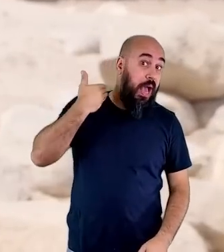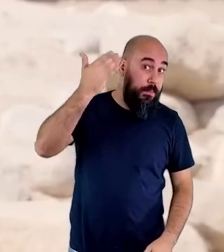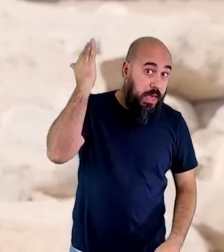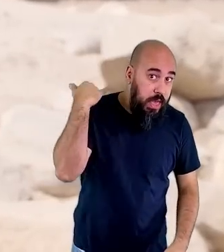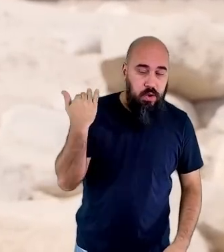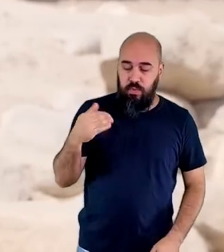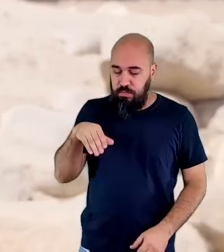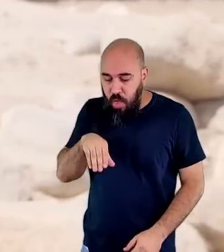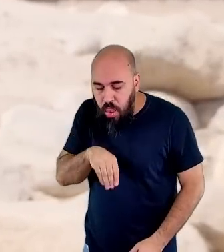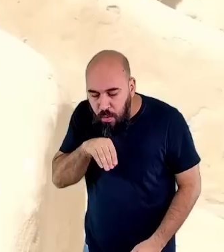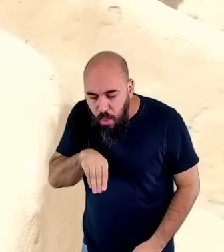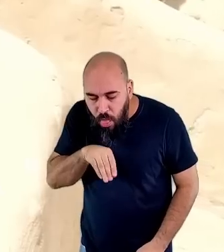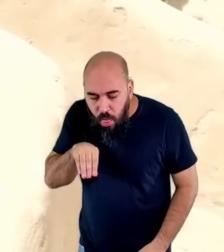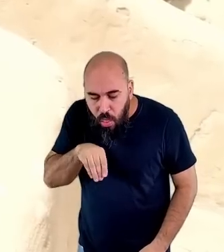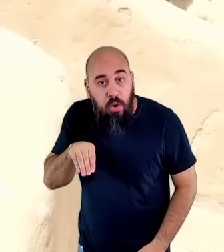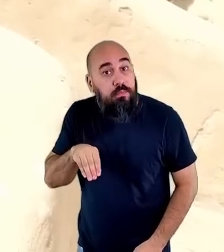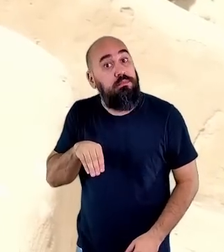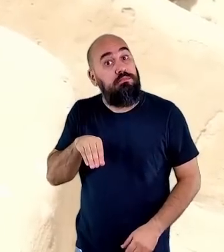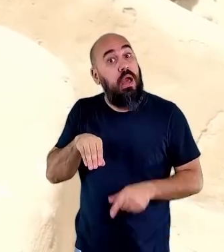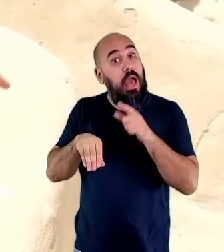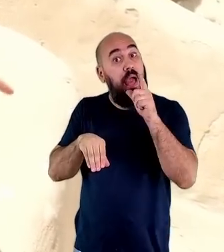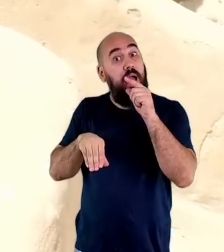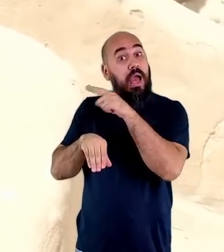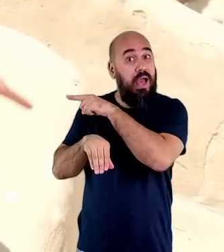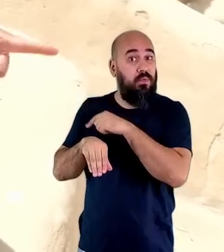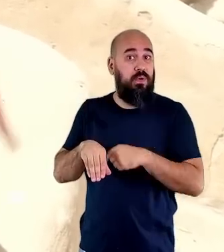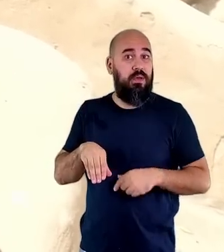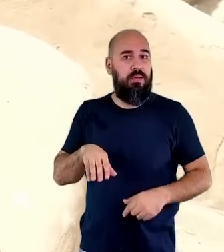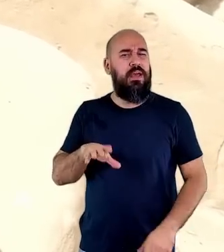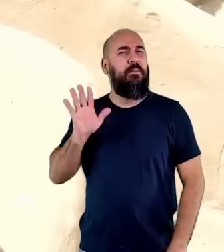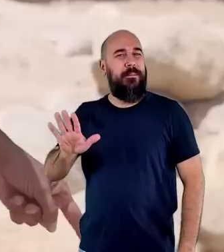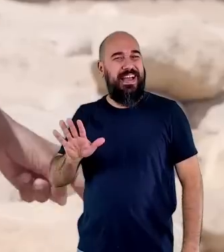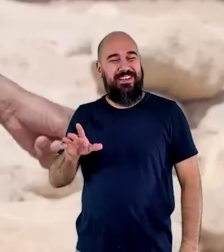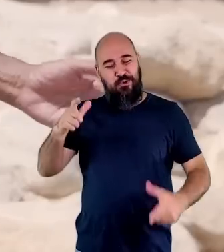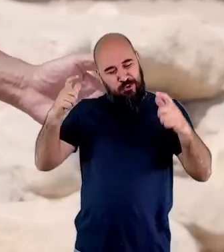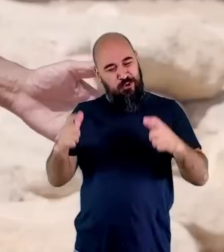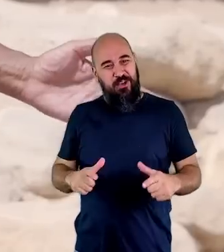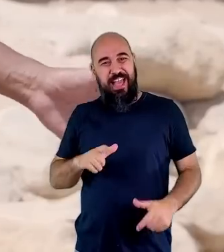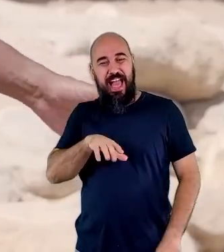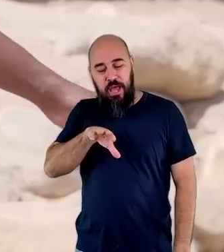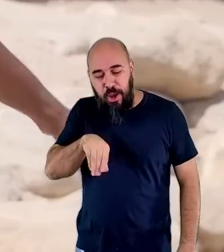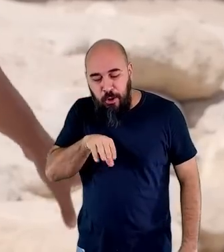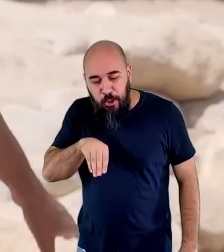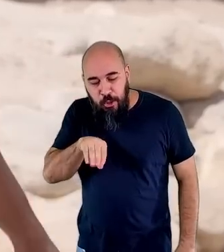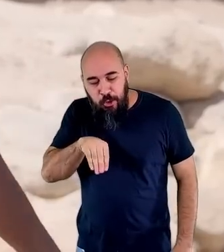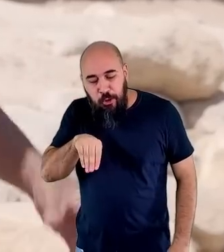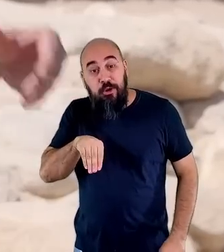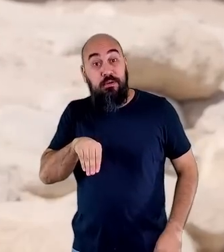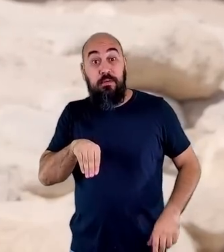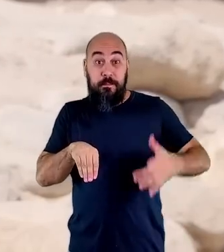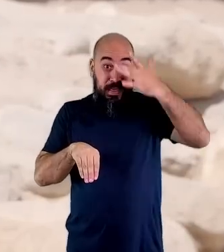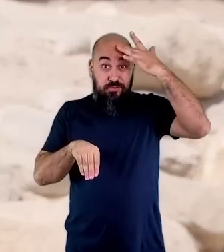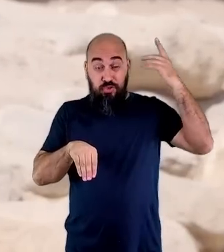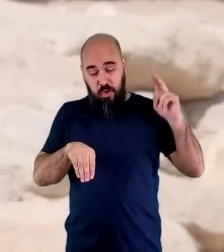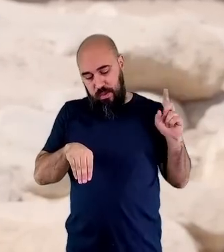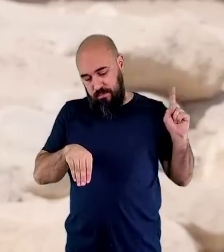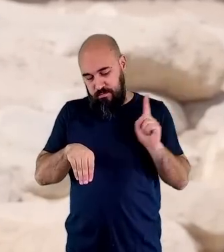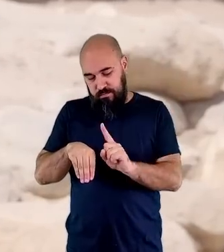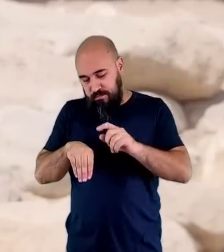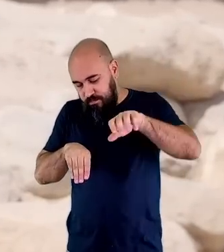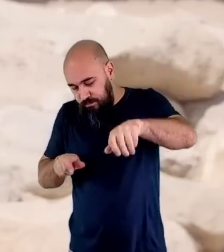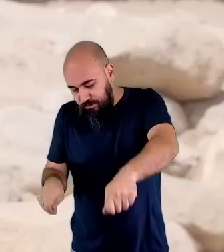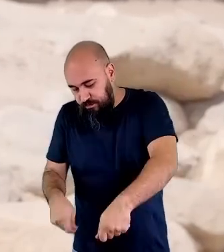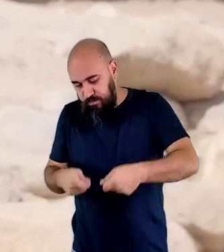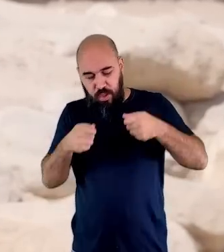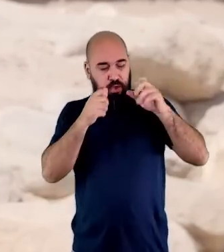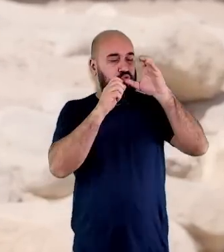é a revelação que o mesmo lugar onde os animais bebiam a água era o lugar de onde as pessoas tiravam água para si. Eu